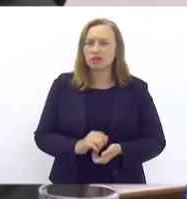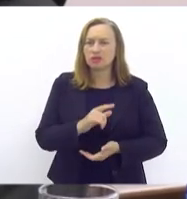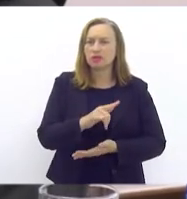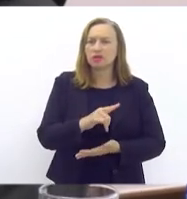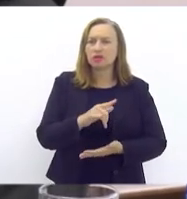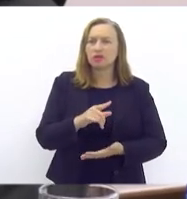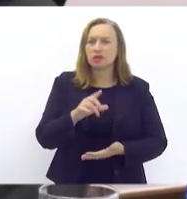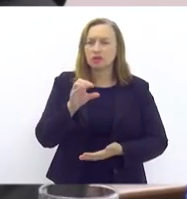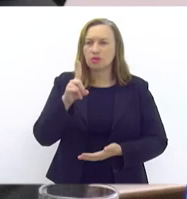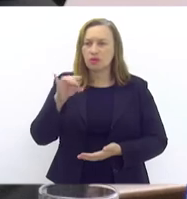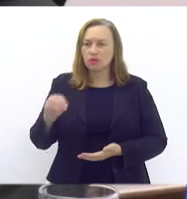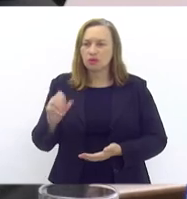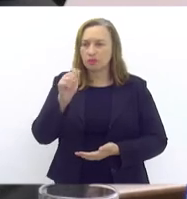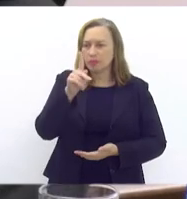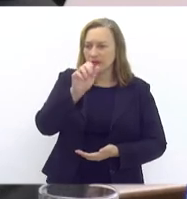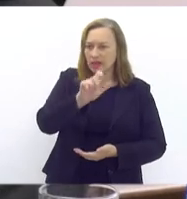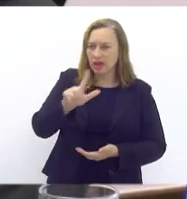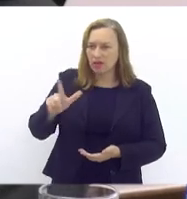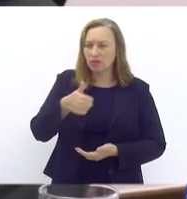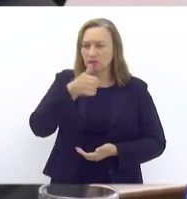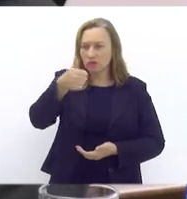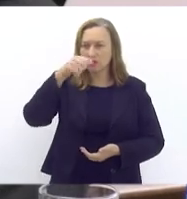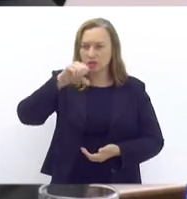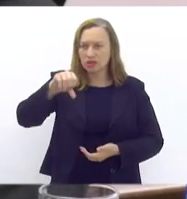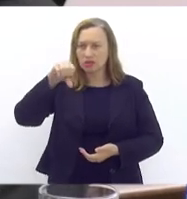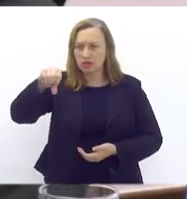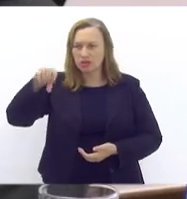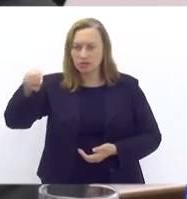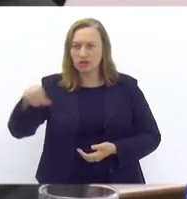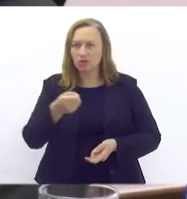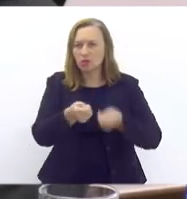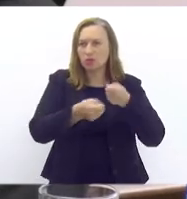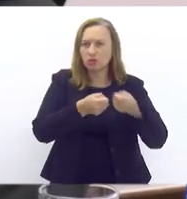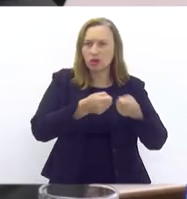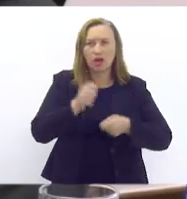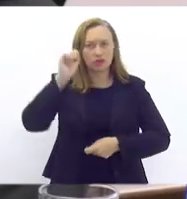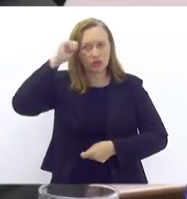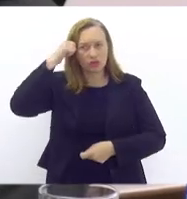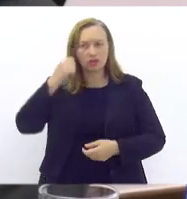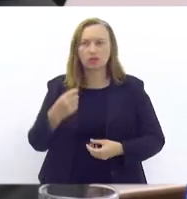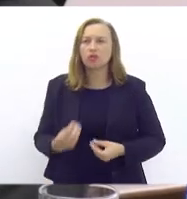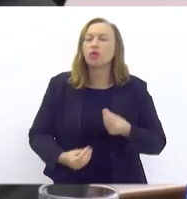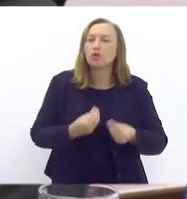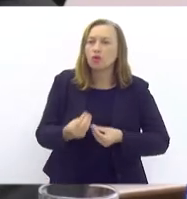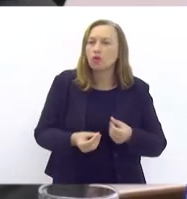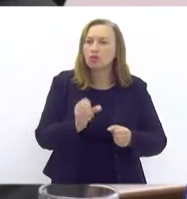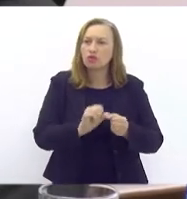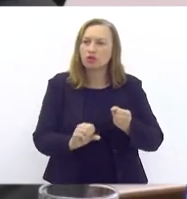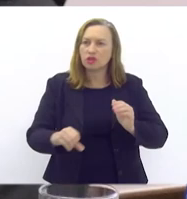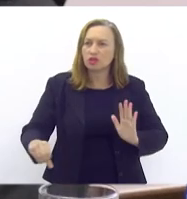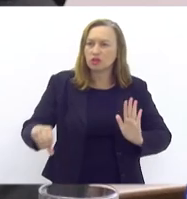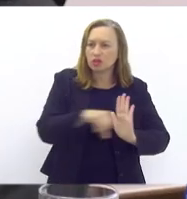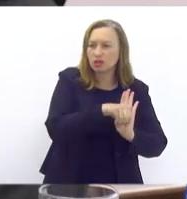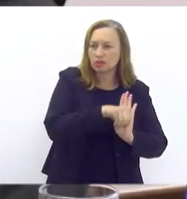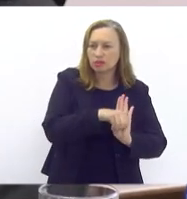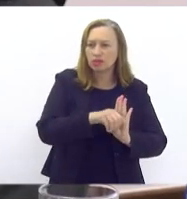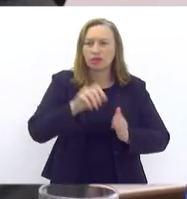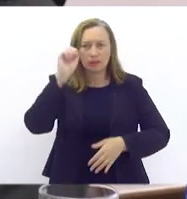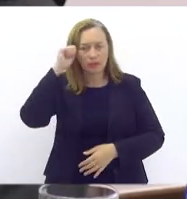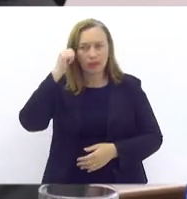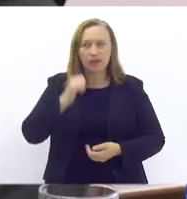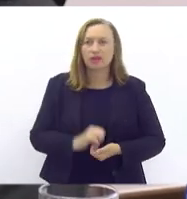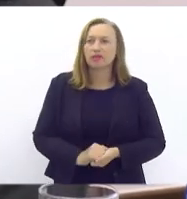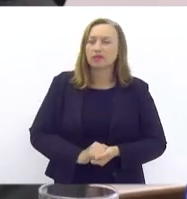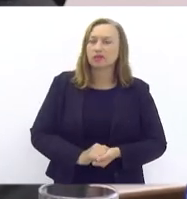1890 que teve Qual a missão de controlar os negros libertos como que ele fez isso criminalizou a capoeira criminalizou a